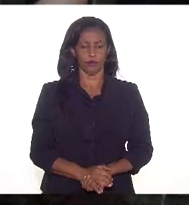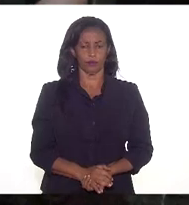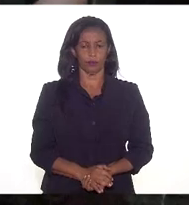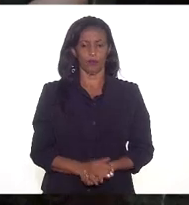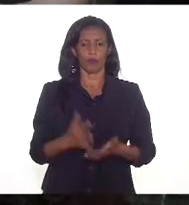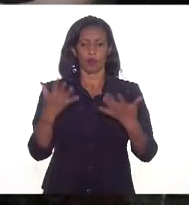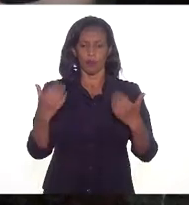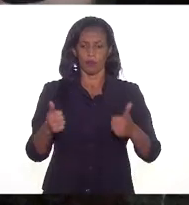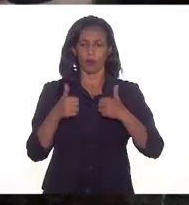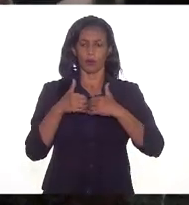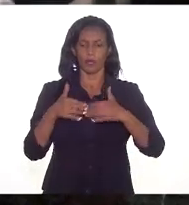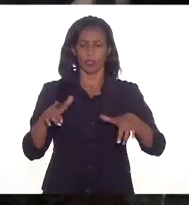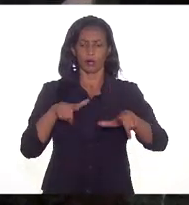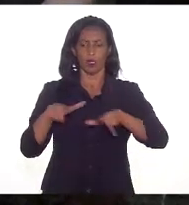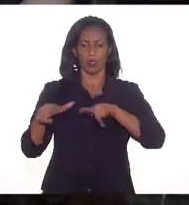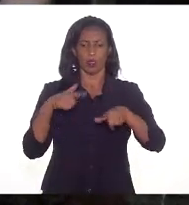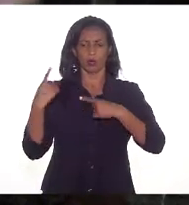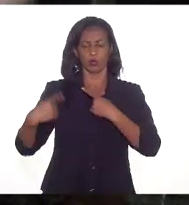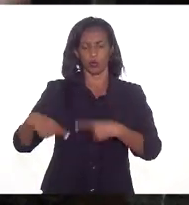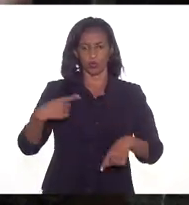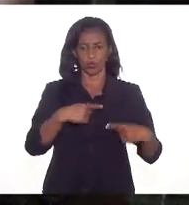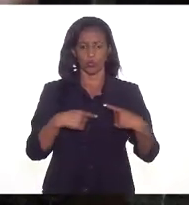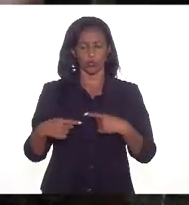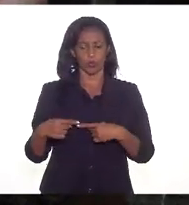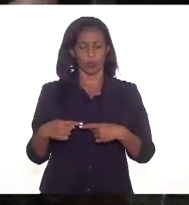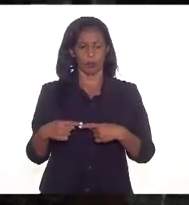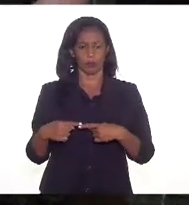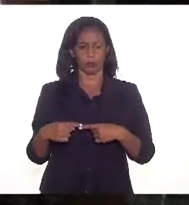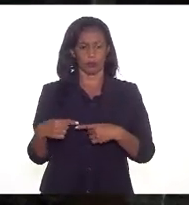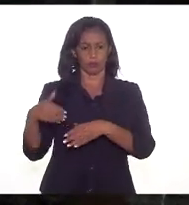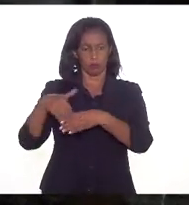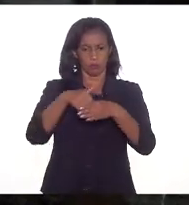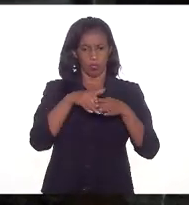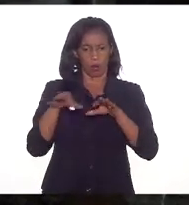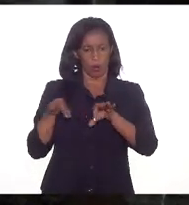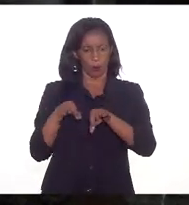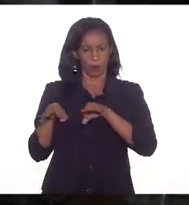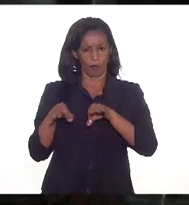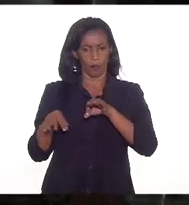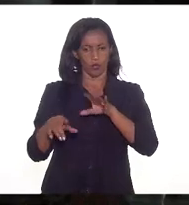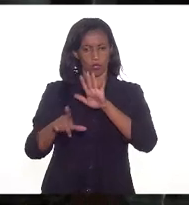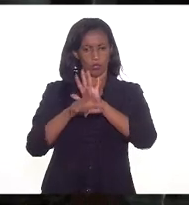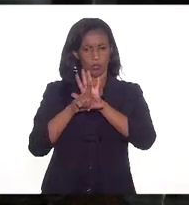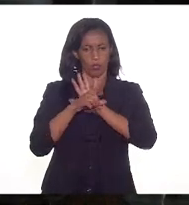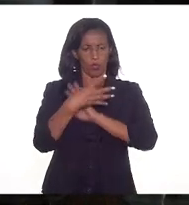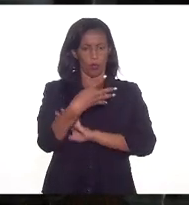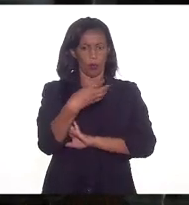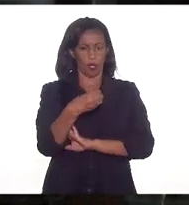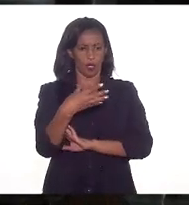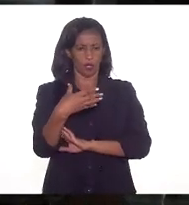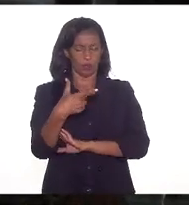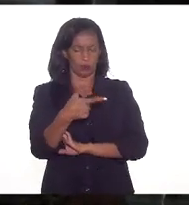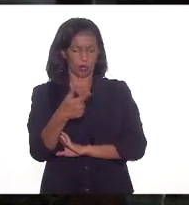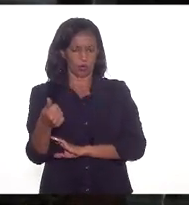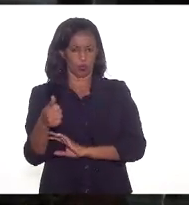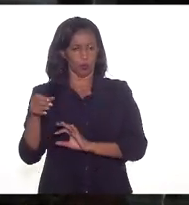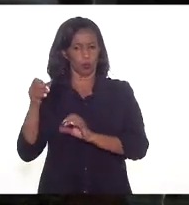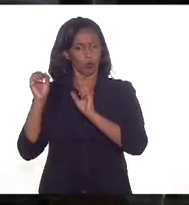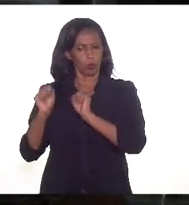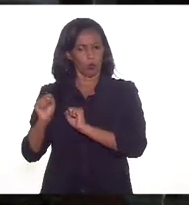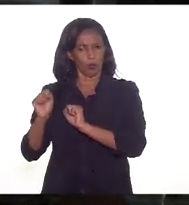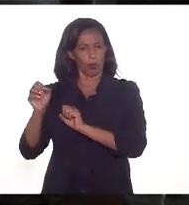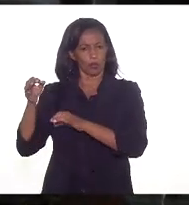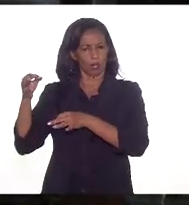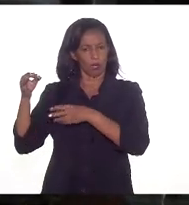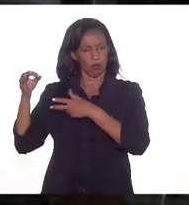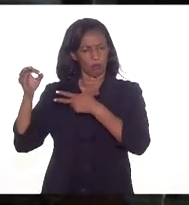Vamos iniciar os trabalhos com a discussão da votação do parecer prévio ao projeto de lei 4022/2021 do Poder Executivo, que